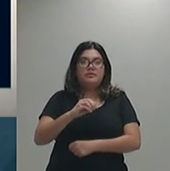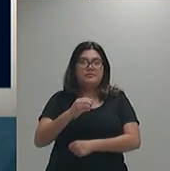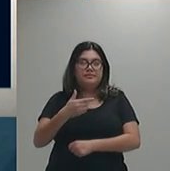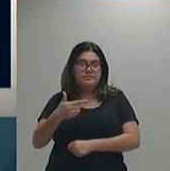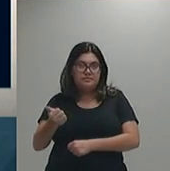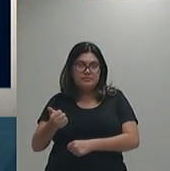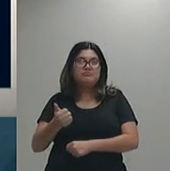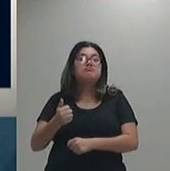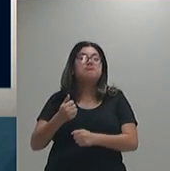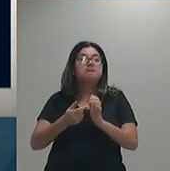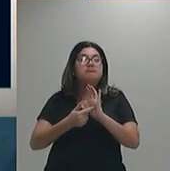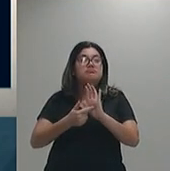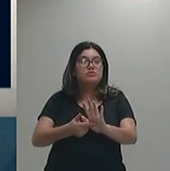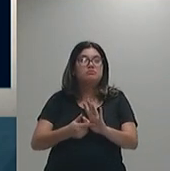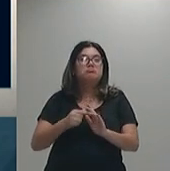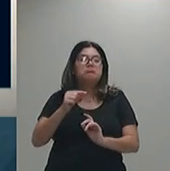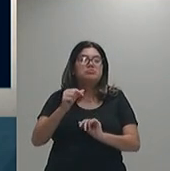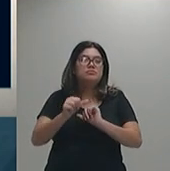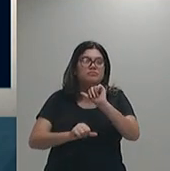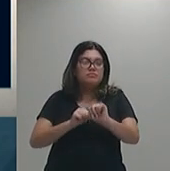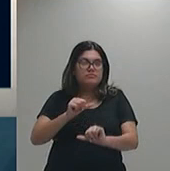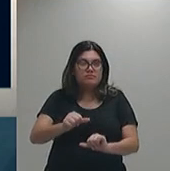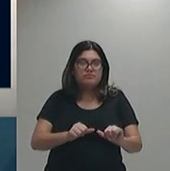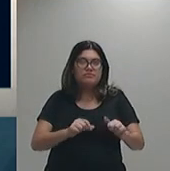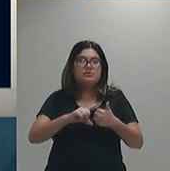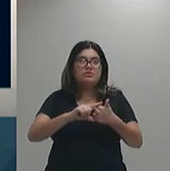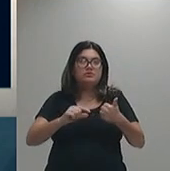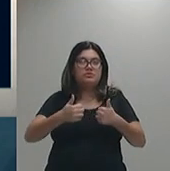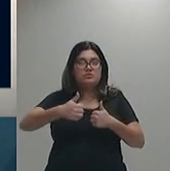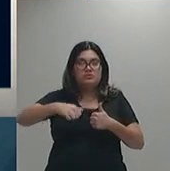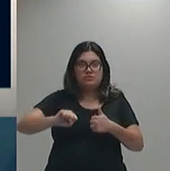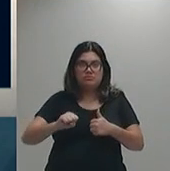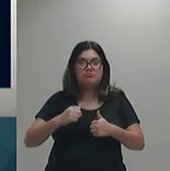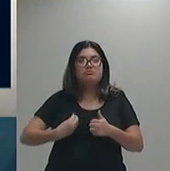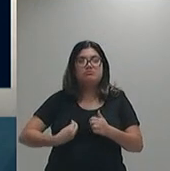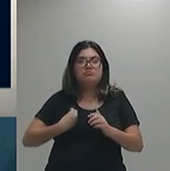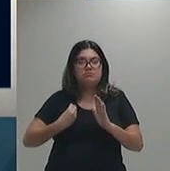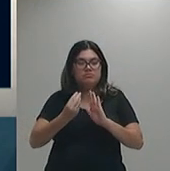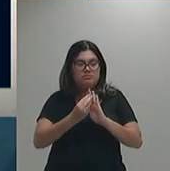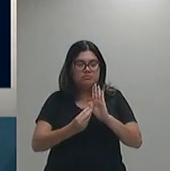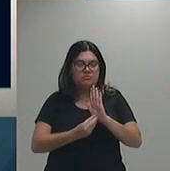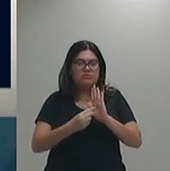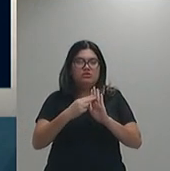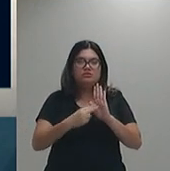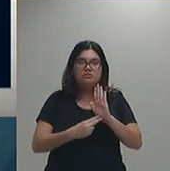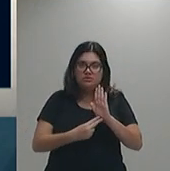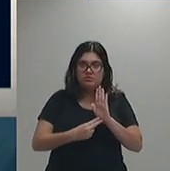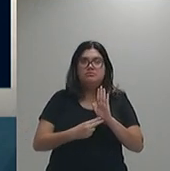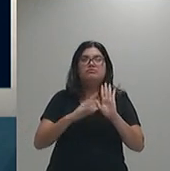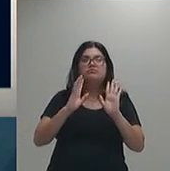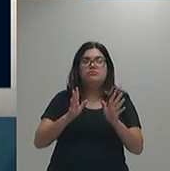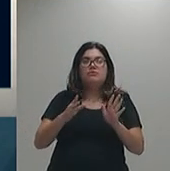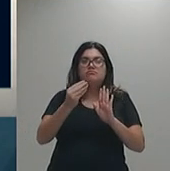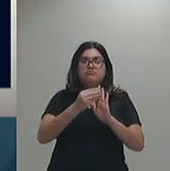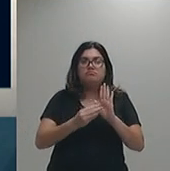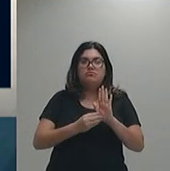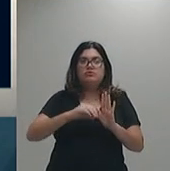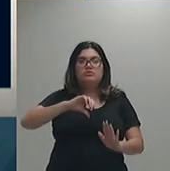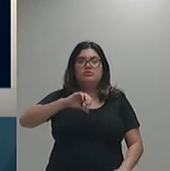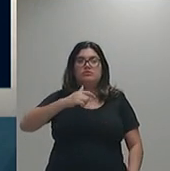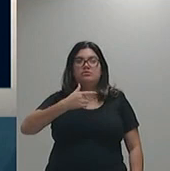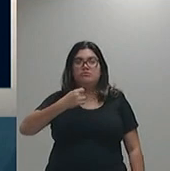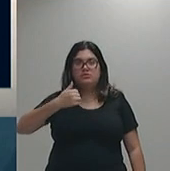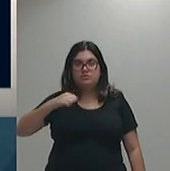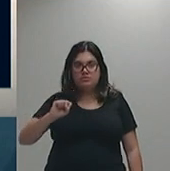pequenas alterações o teor do Artigo 18 contido nas resoluções normativas já referidas 42